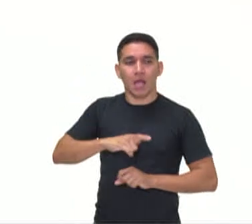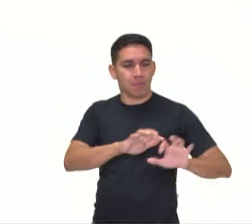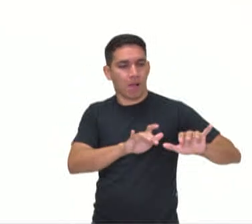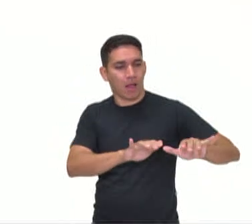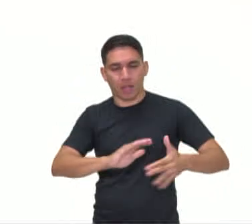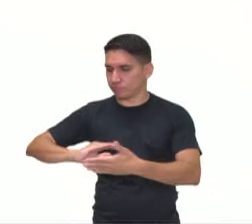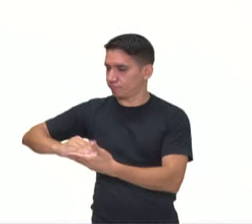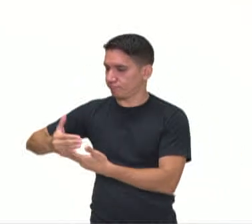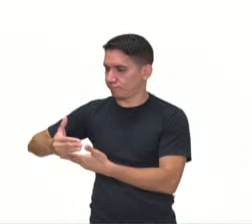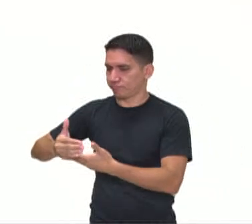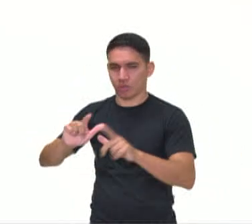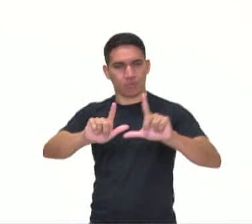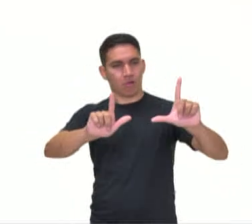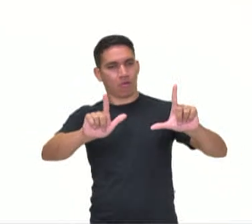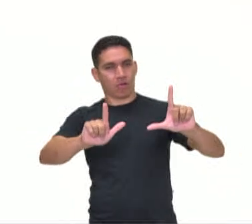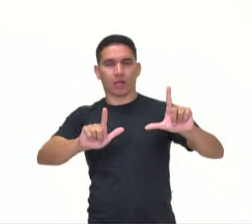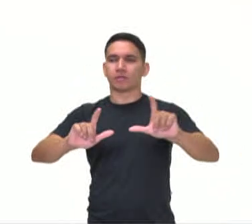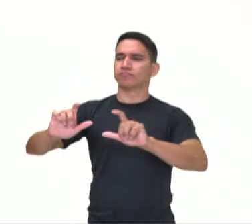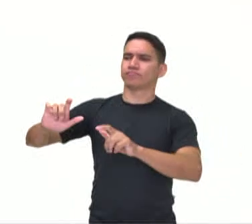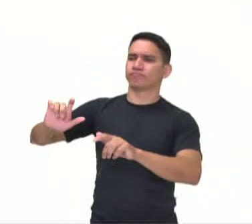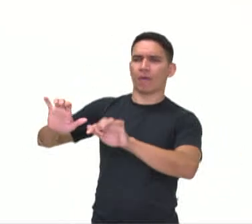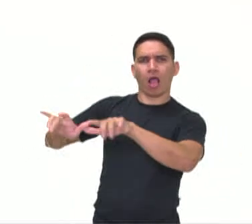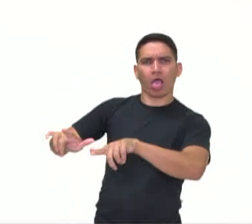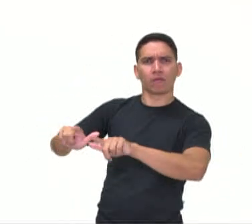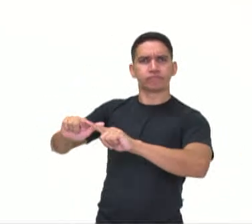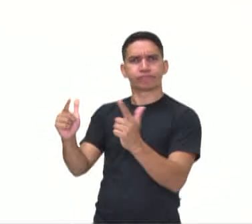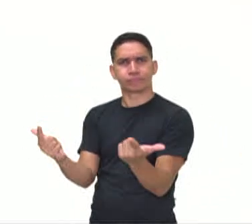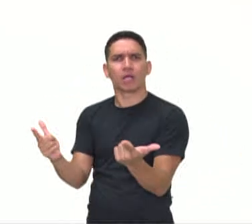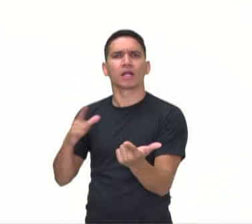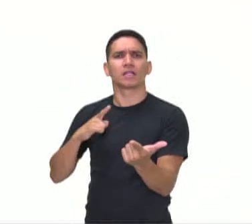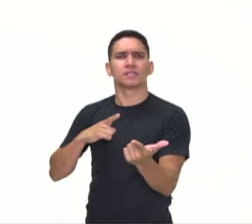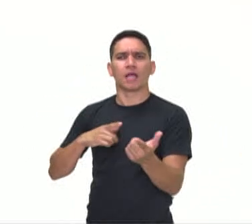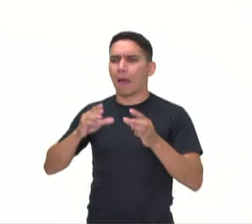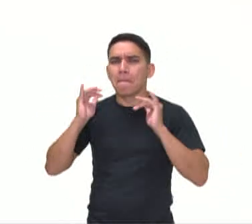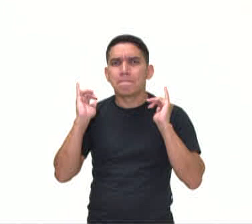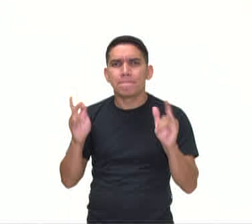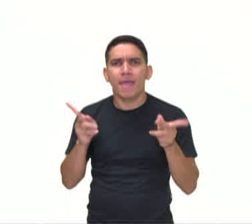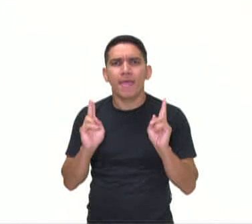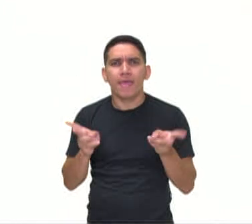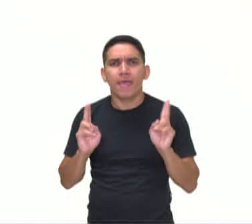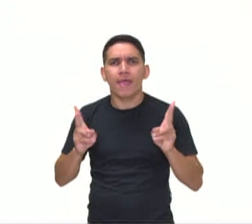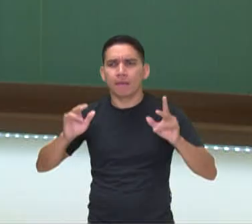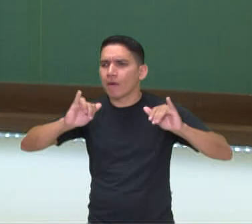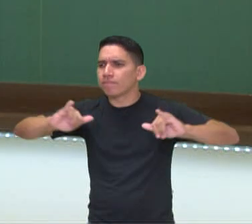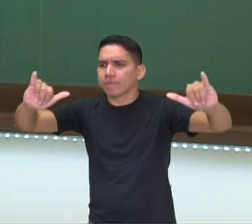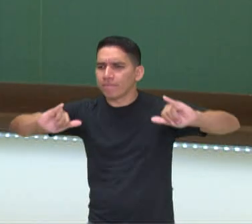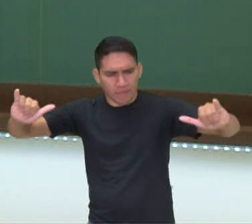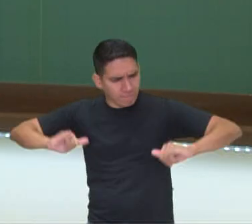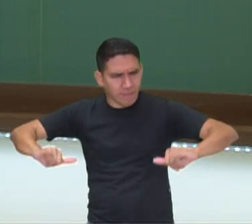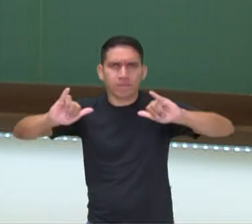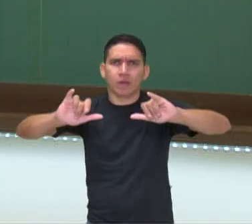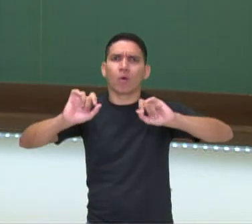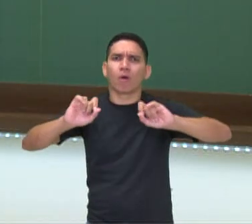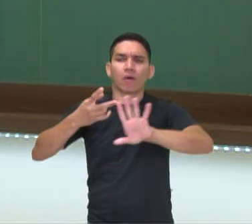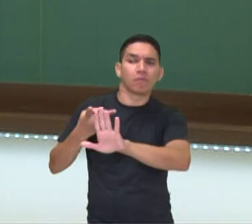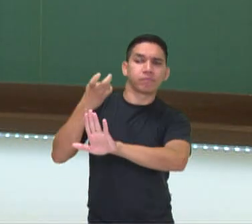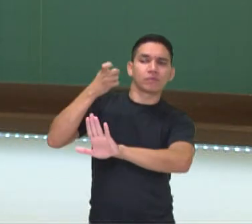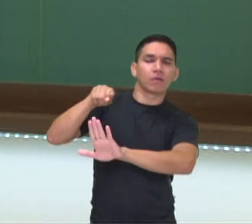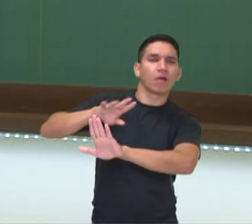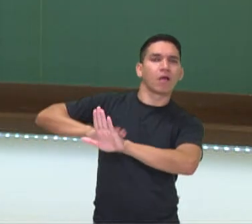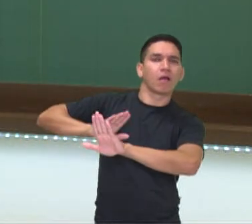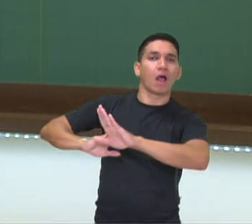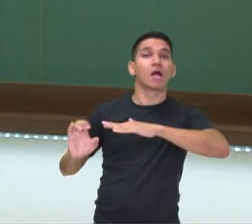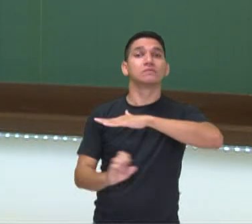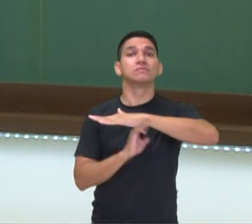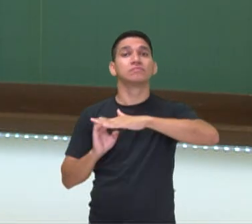computadores, jornais, televisão, com uma série de anúncios com a mesma mensagem. E aí a gente percebe que as empresas